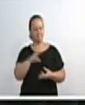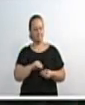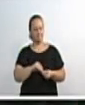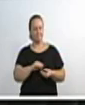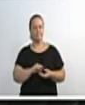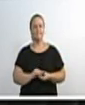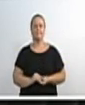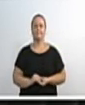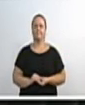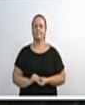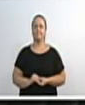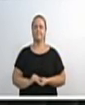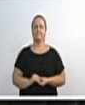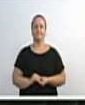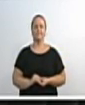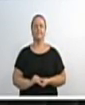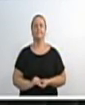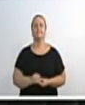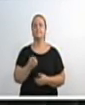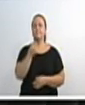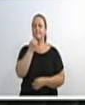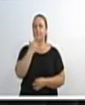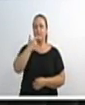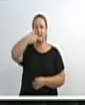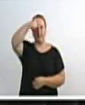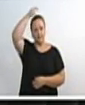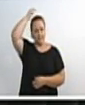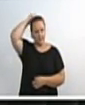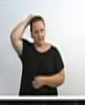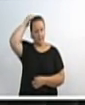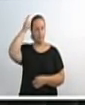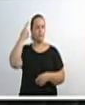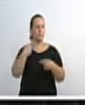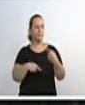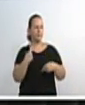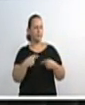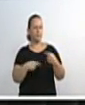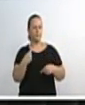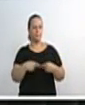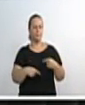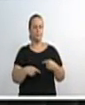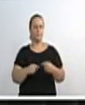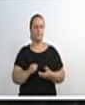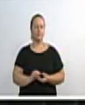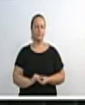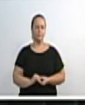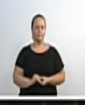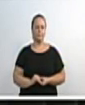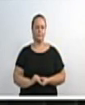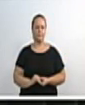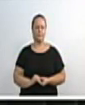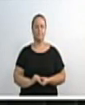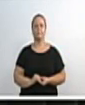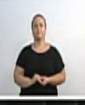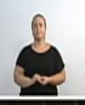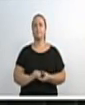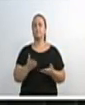bem, vereador Adriano Pereira também vai discutir o requerimento. Mais alguém deseja se